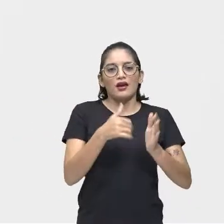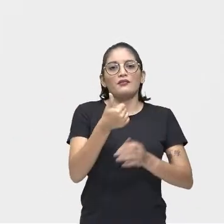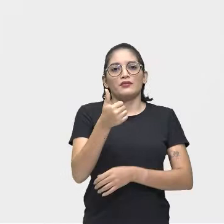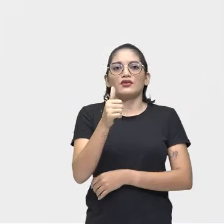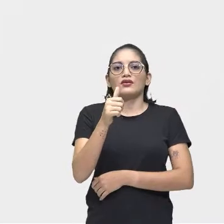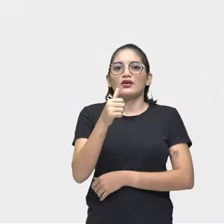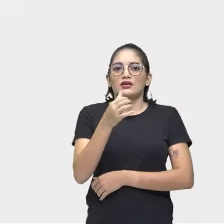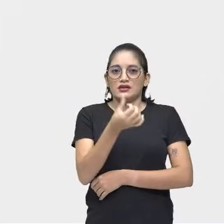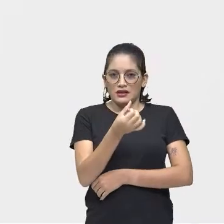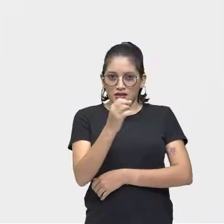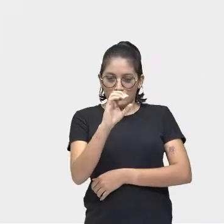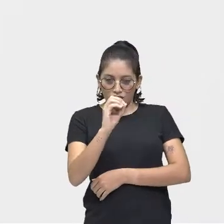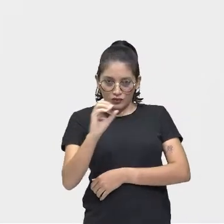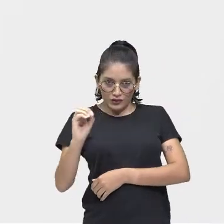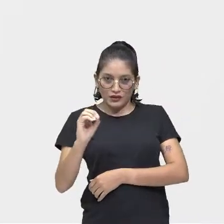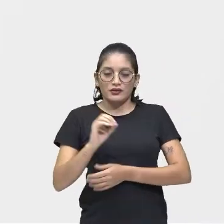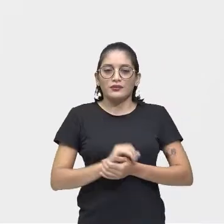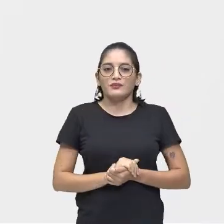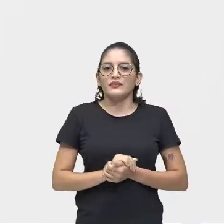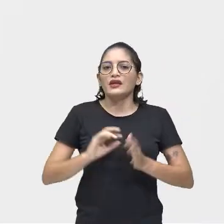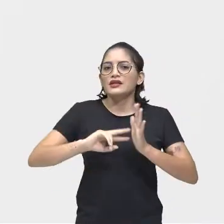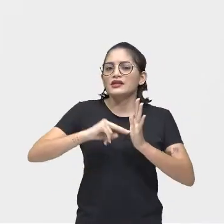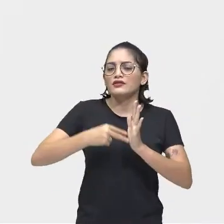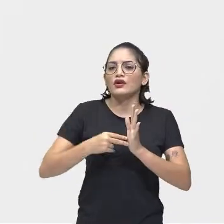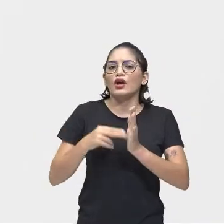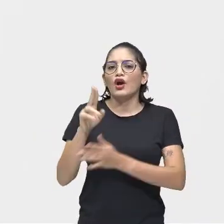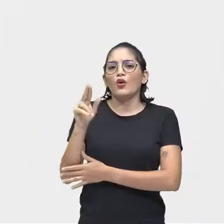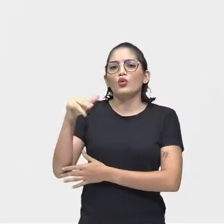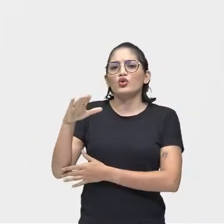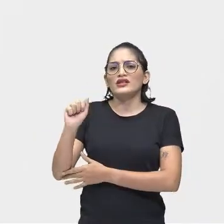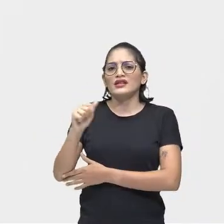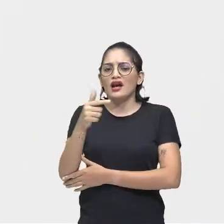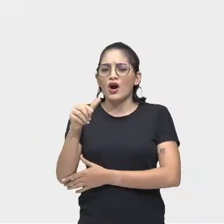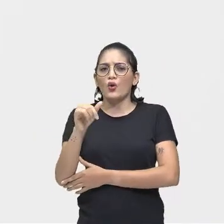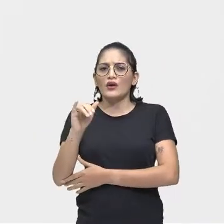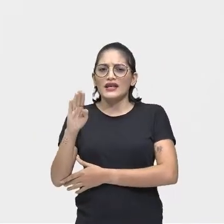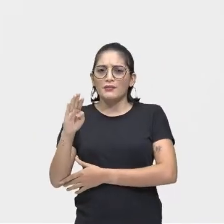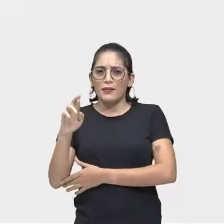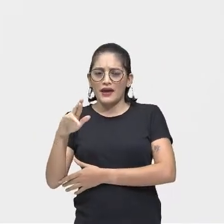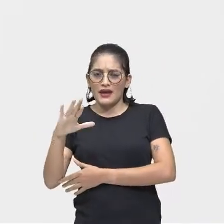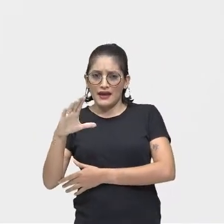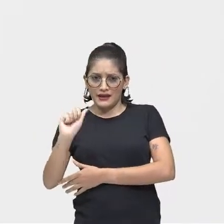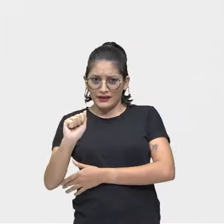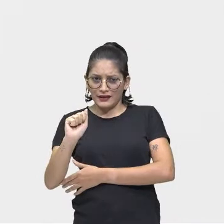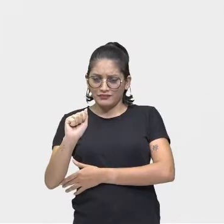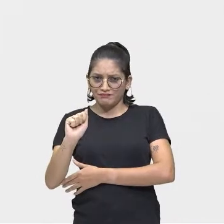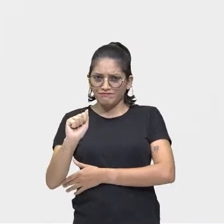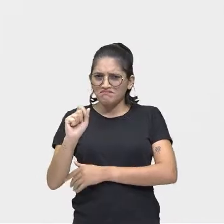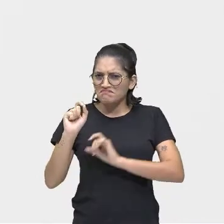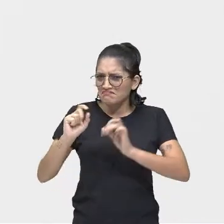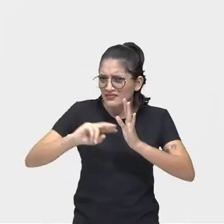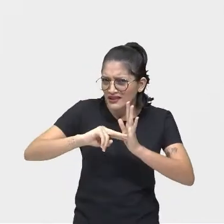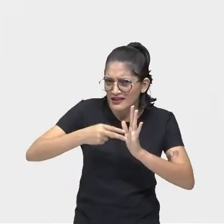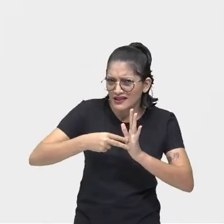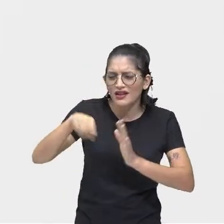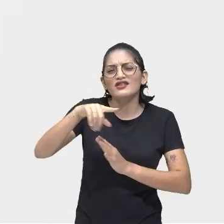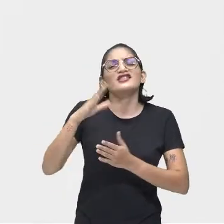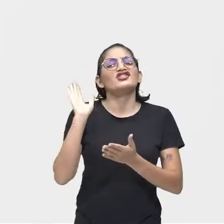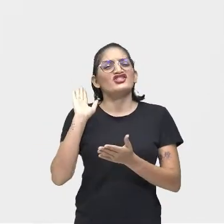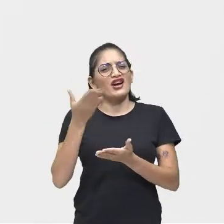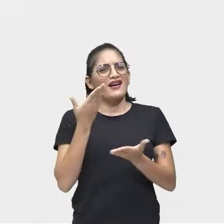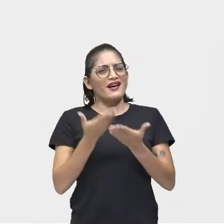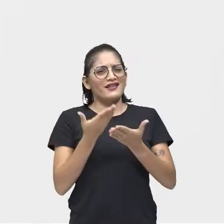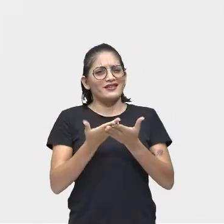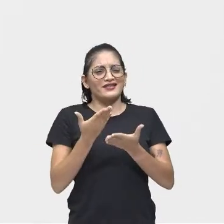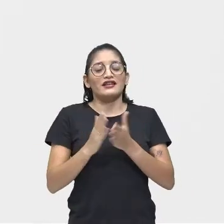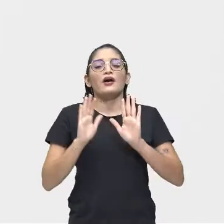houve o que a gente conhece como a União Ibérica. Professor, o que foi isso, professor? Vocês já estudaram isso aí anteriormente,